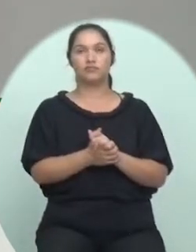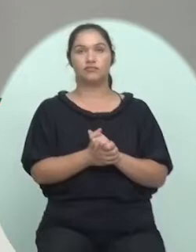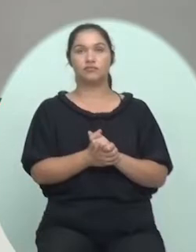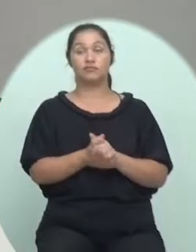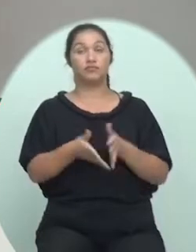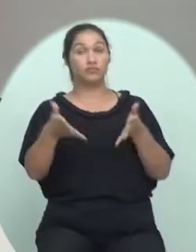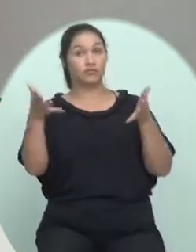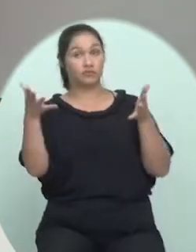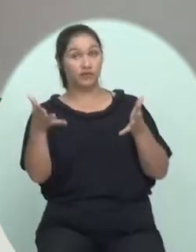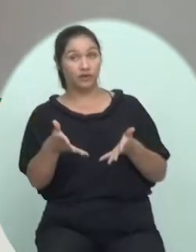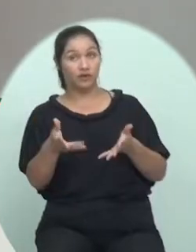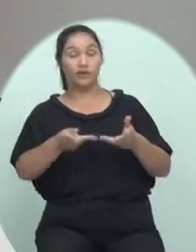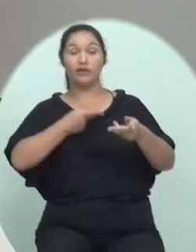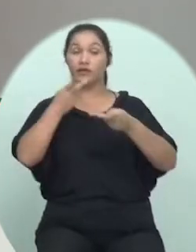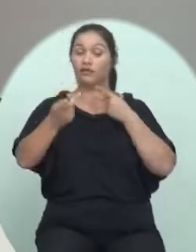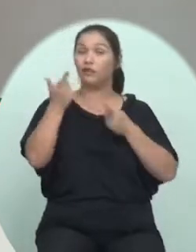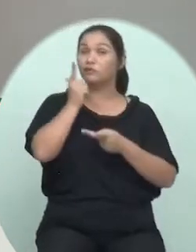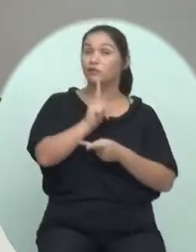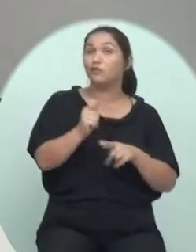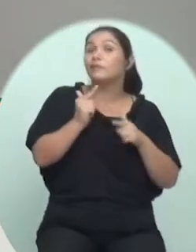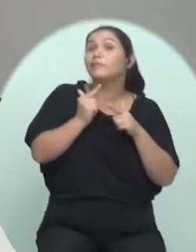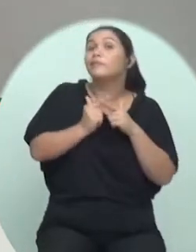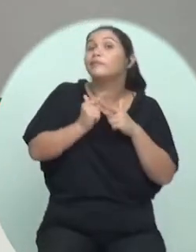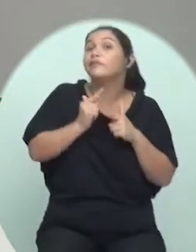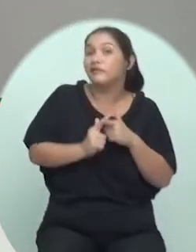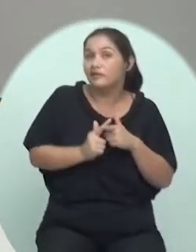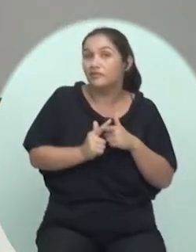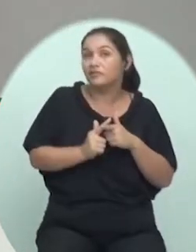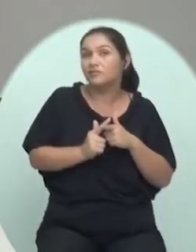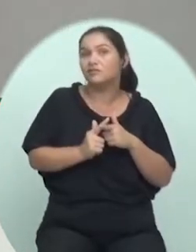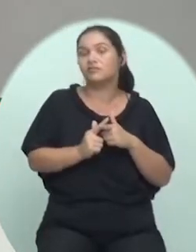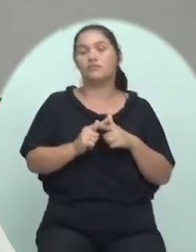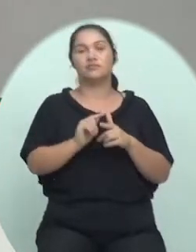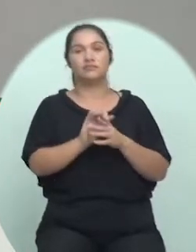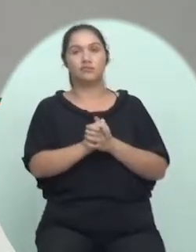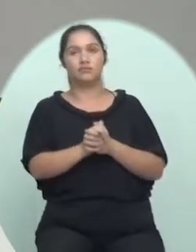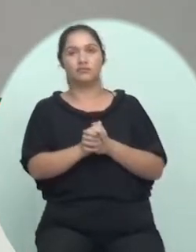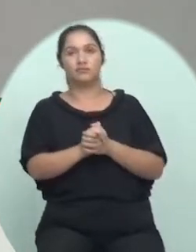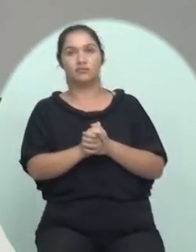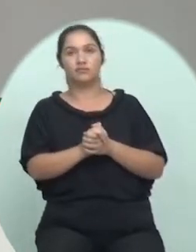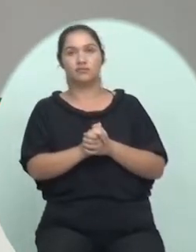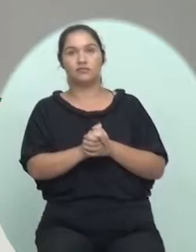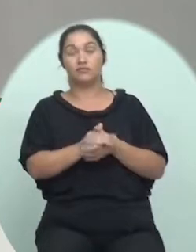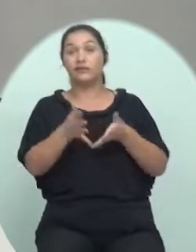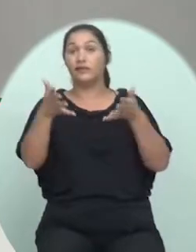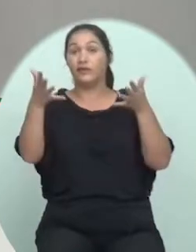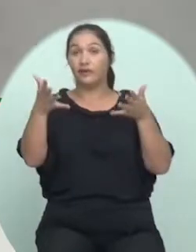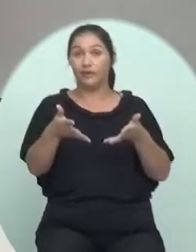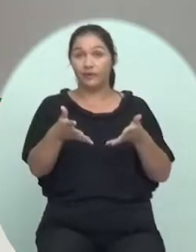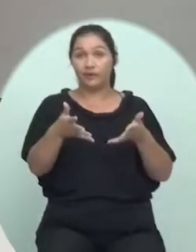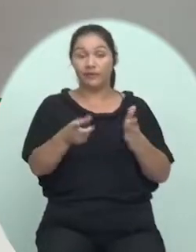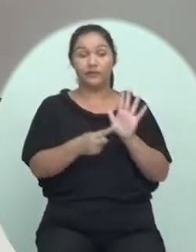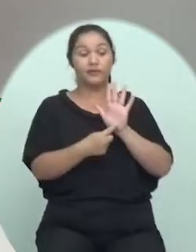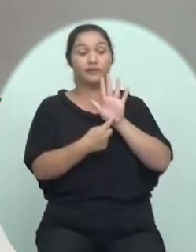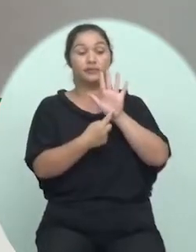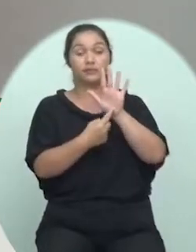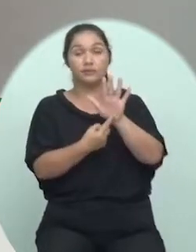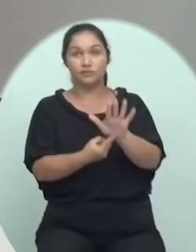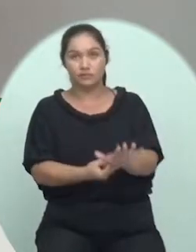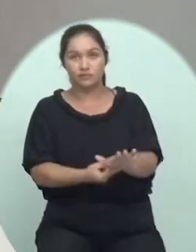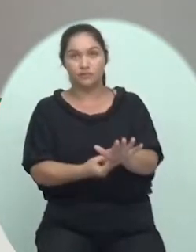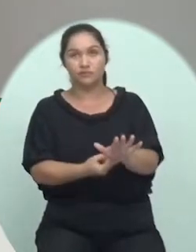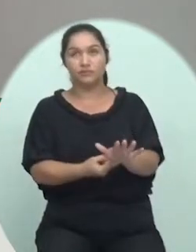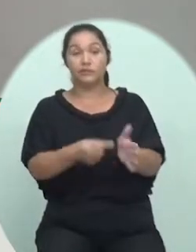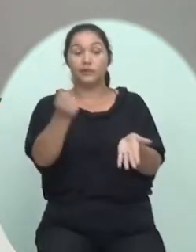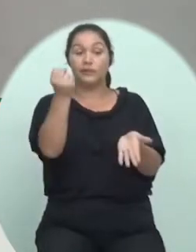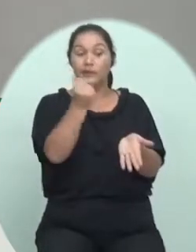exatamente porque isso já está comprovado, que o contrato firmado atualmente com a nova prestadora de